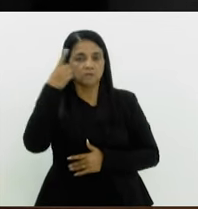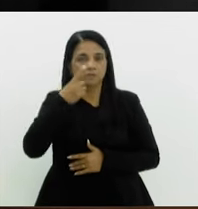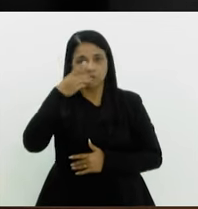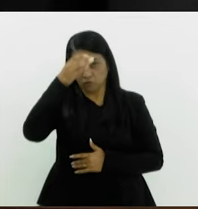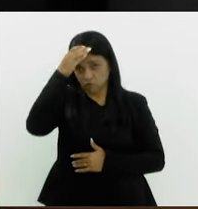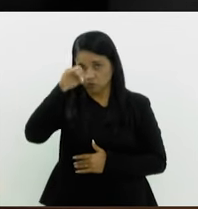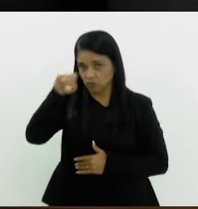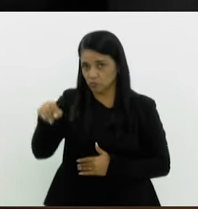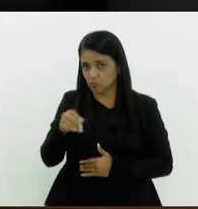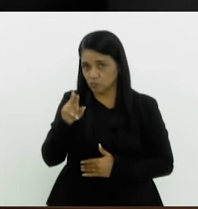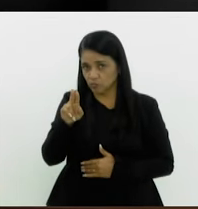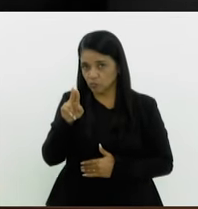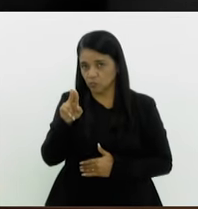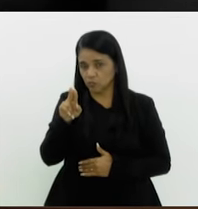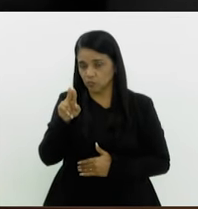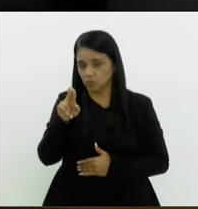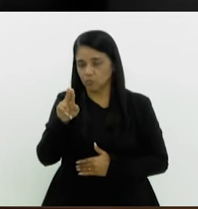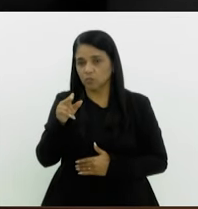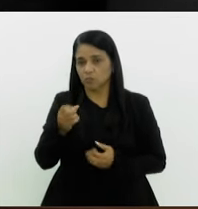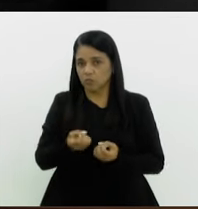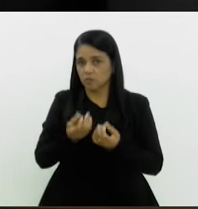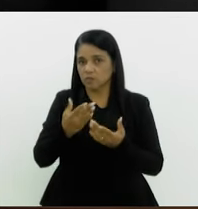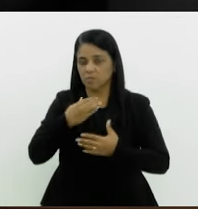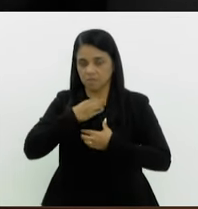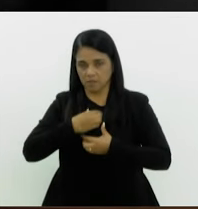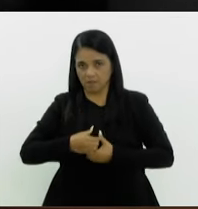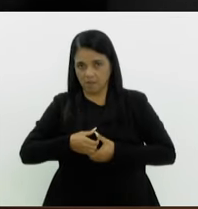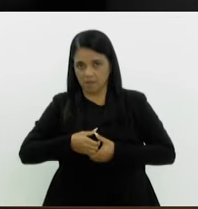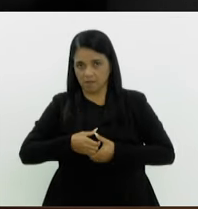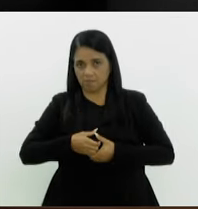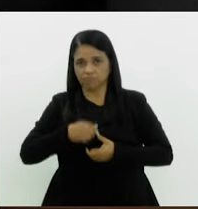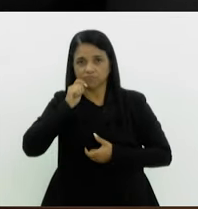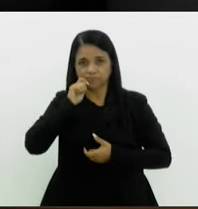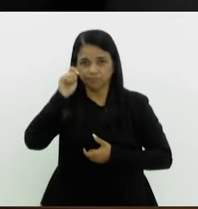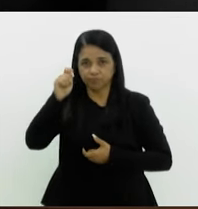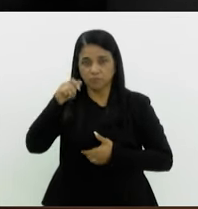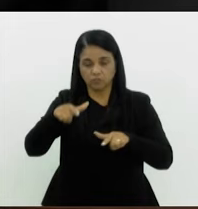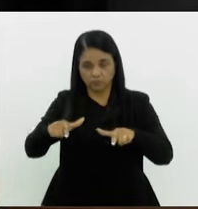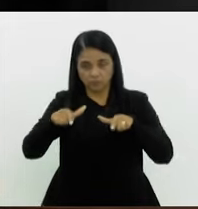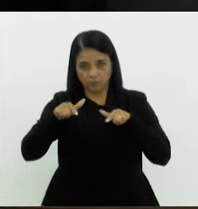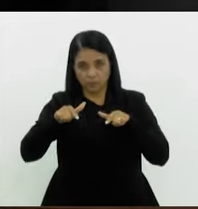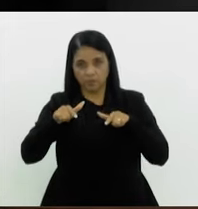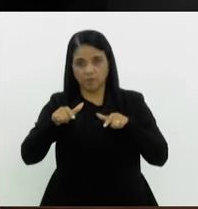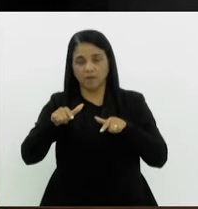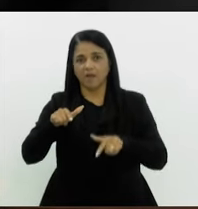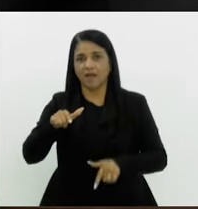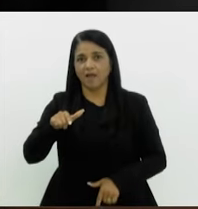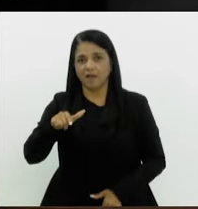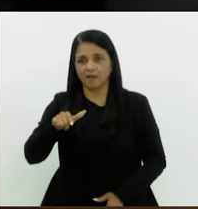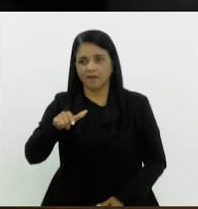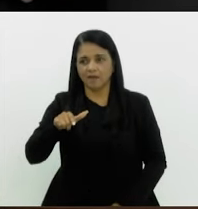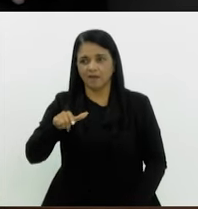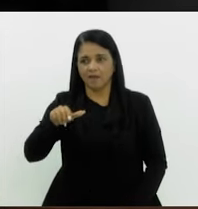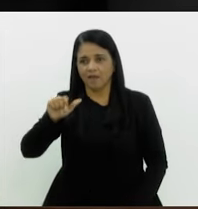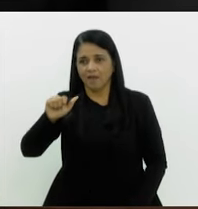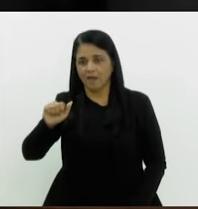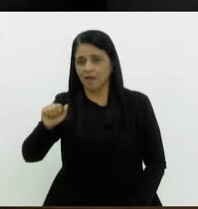Ju, que concede a medalha Tiradentes, o respectivo diploma ao senhor Akira Sasaki.